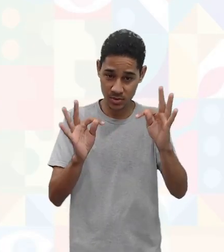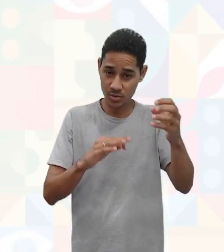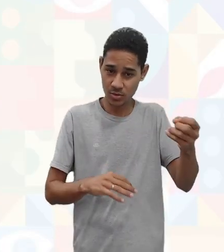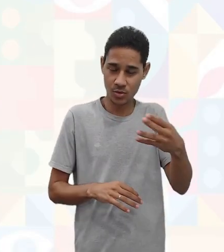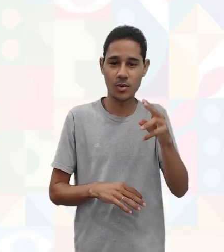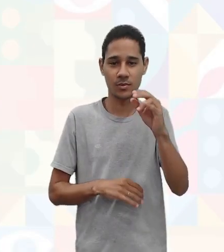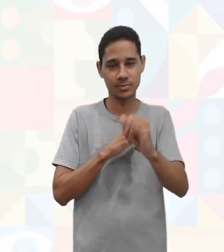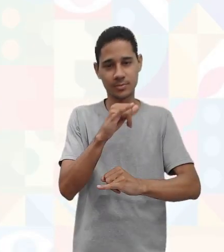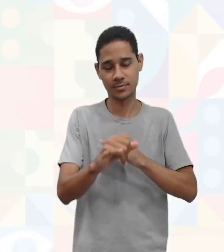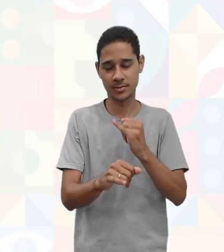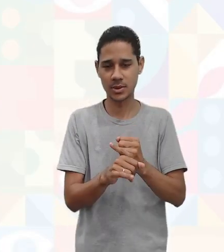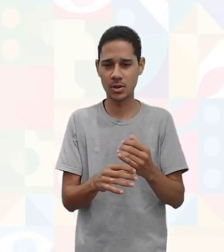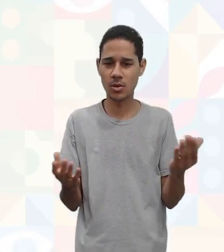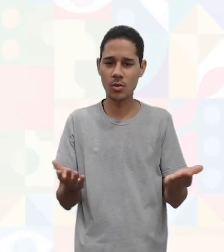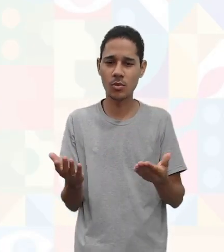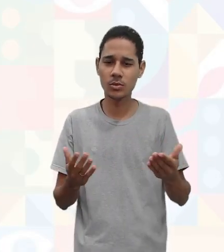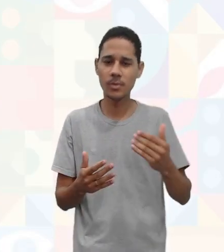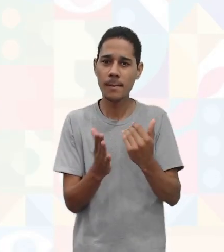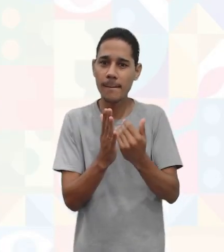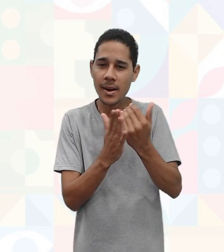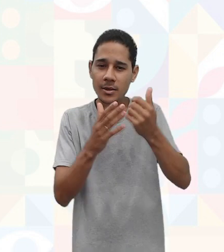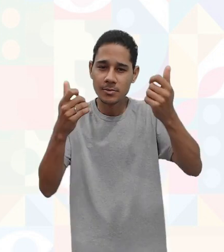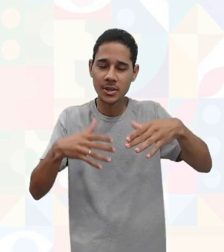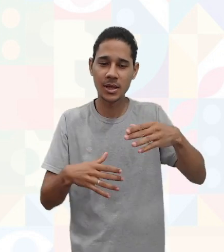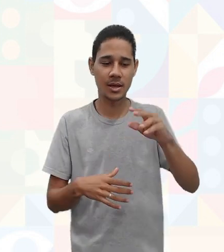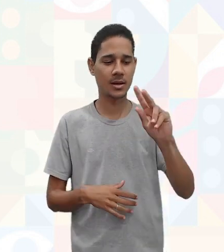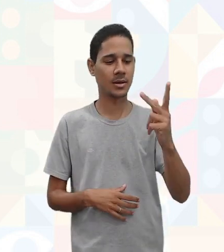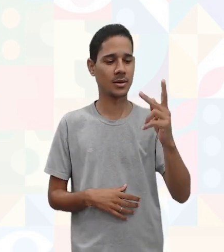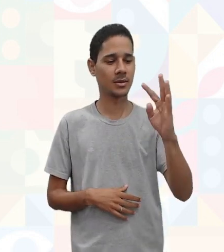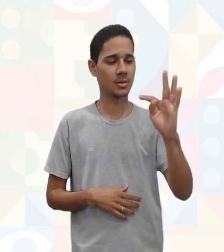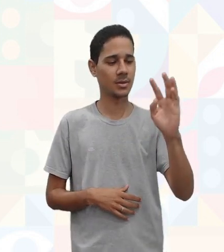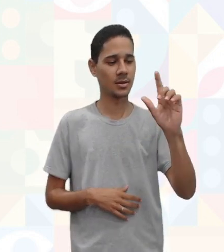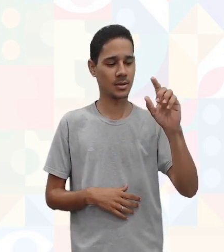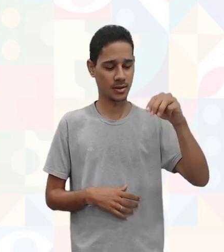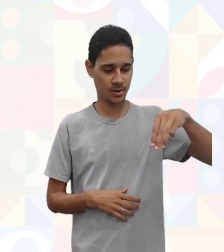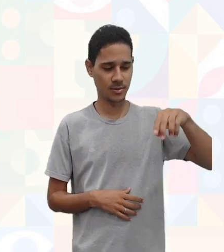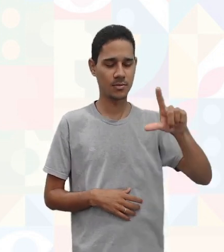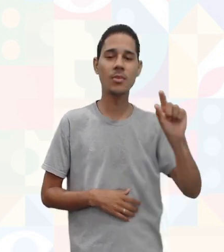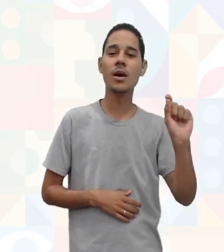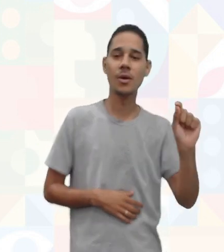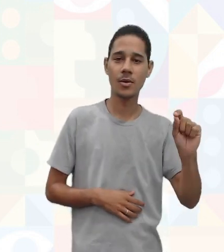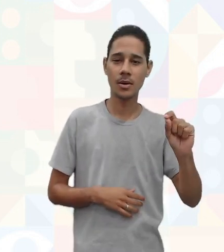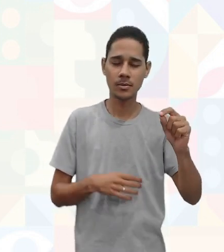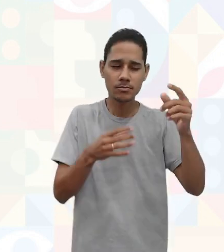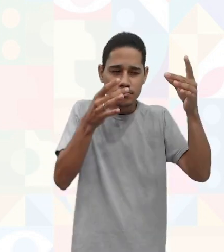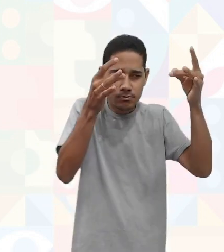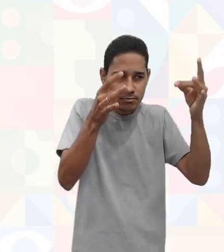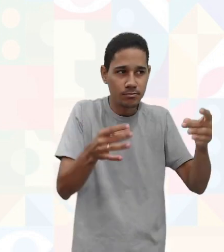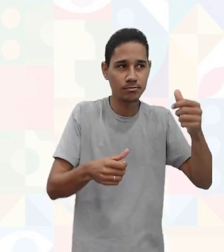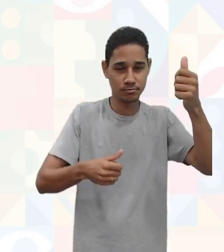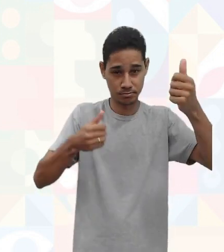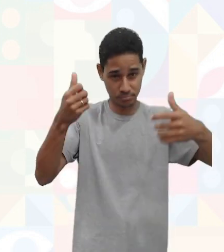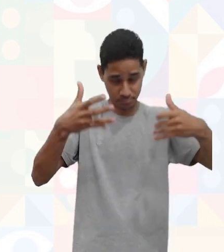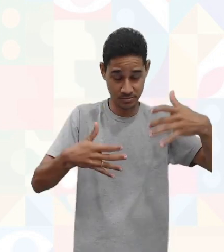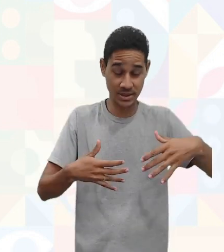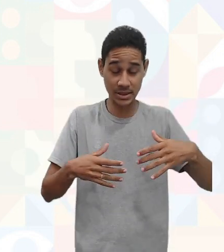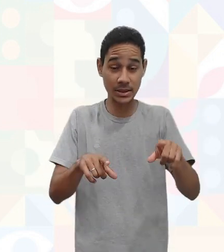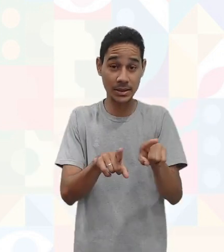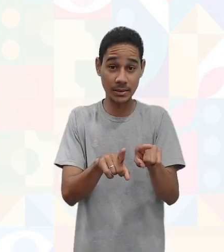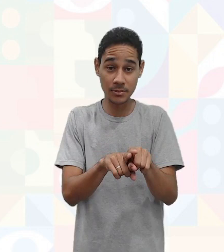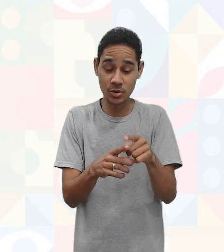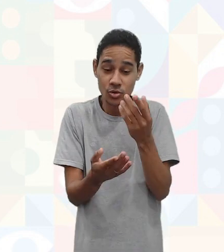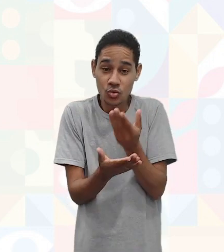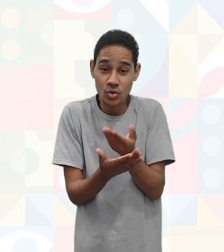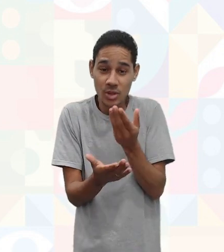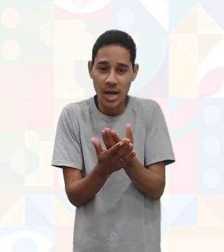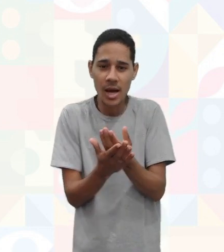vai entender um pouco melhor o que é HTML, vai discutir as suas particularidades e estudar um pouco de um